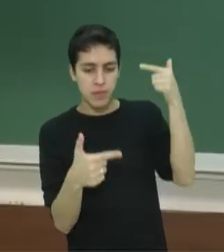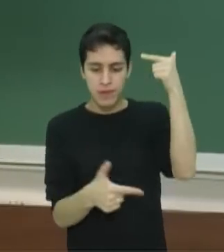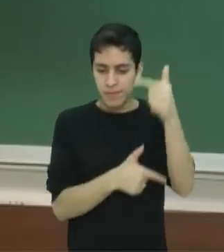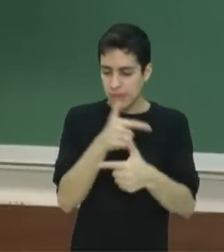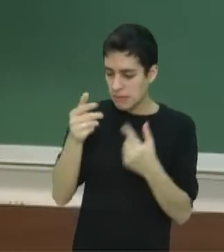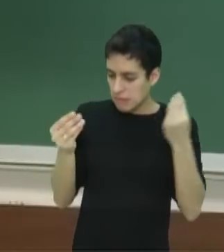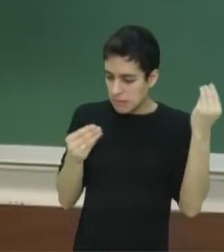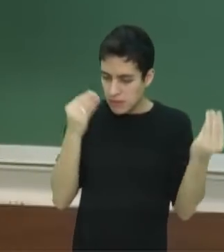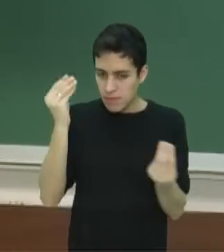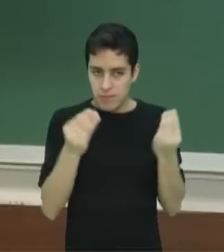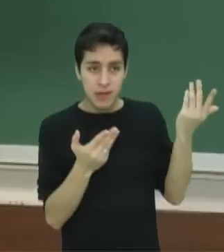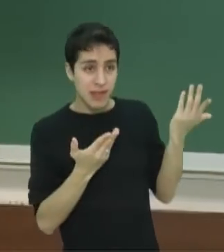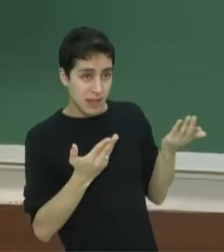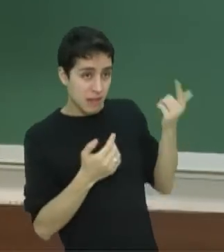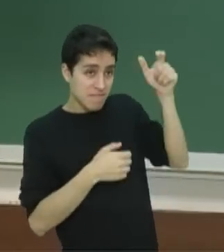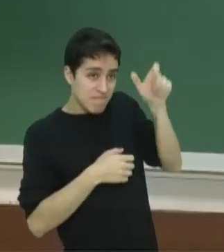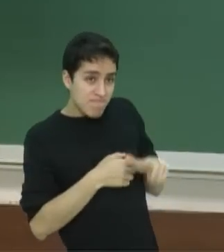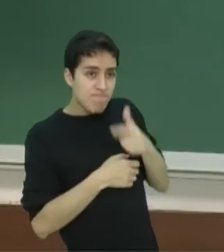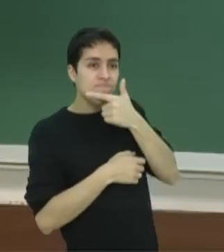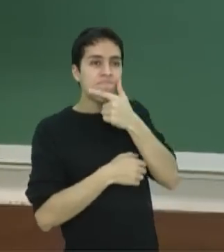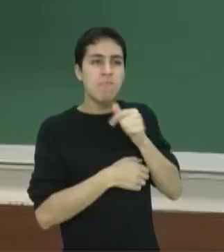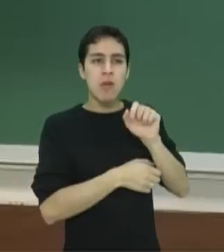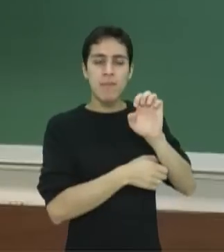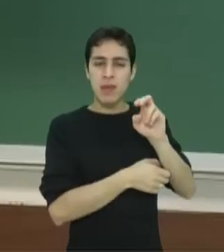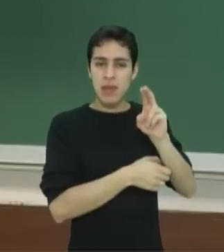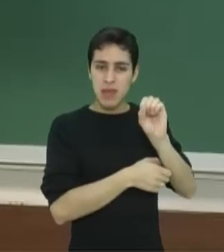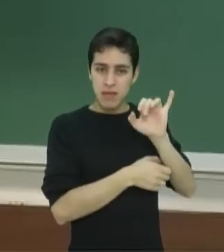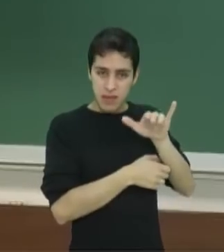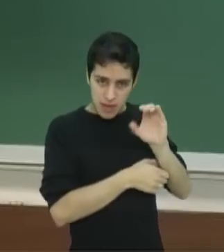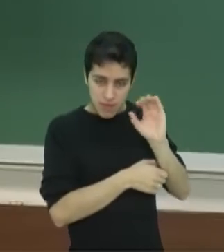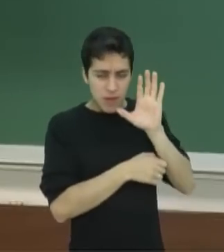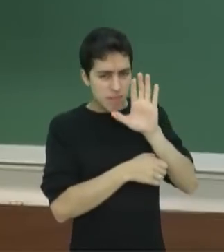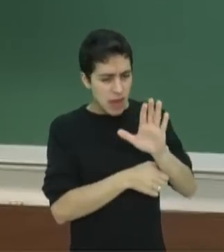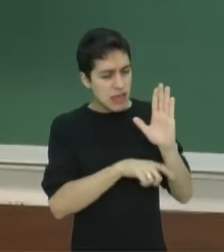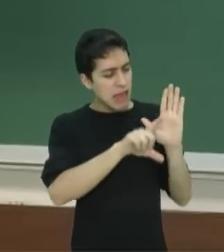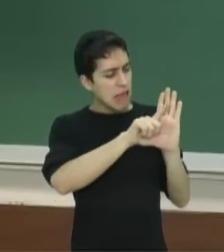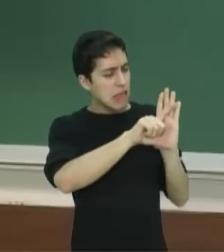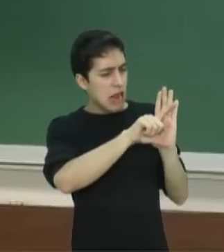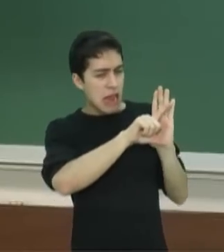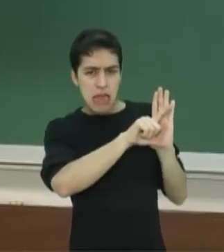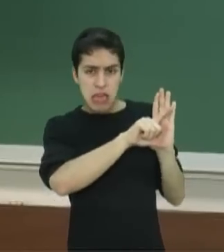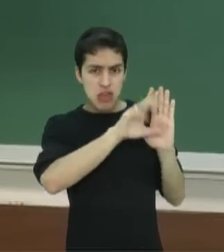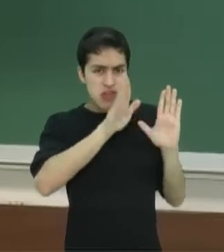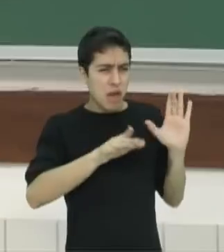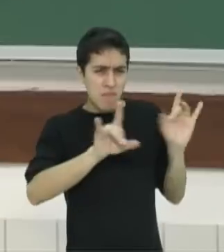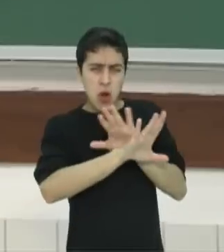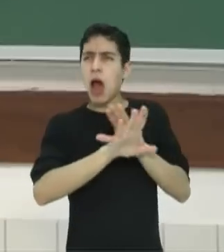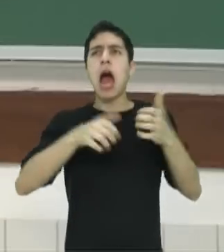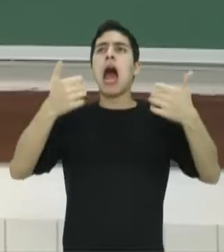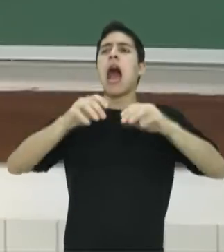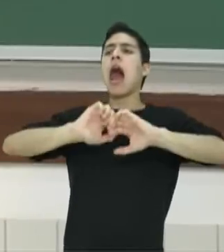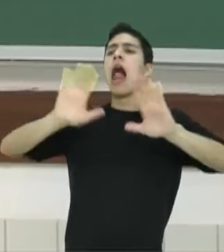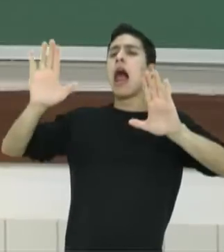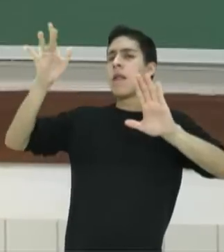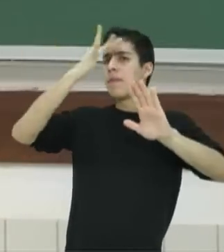Queiroz tem essa participação no contexto, mas ela sozinha não explica a chegada dos imigrantes.